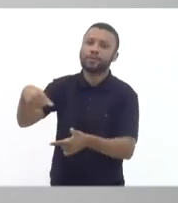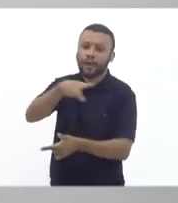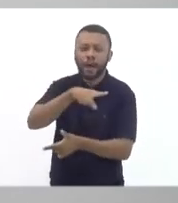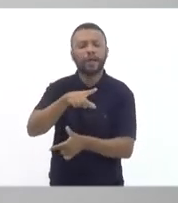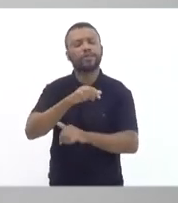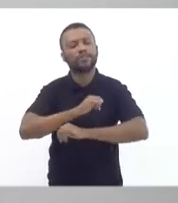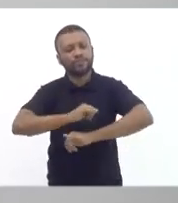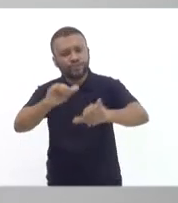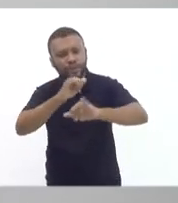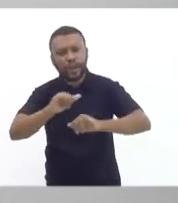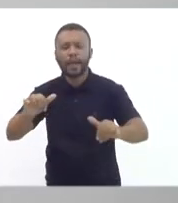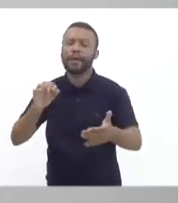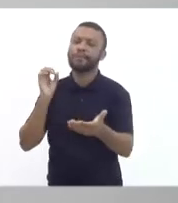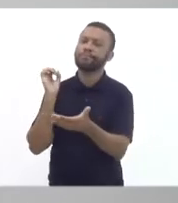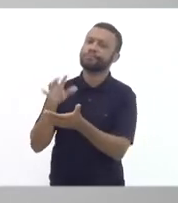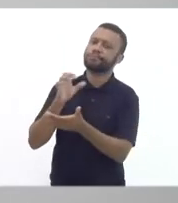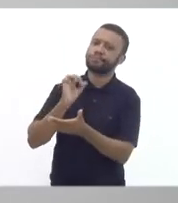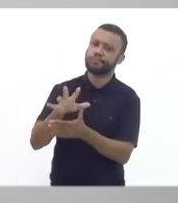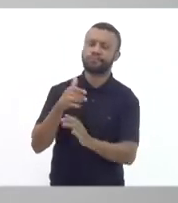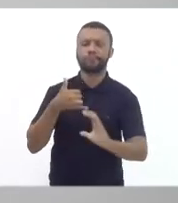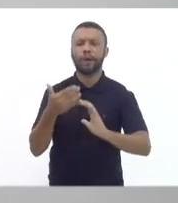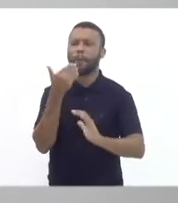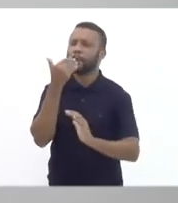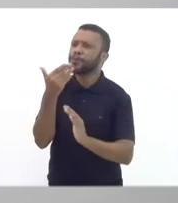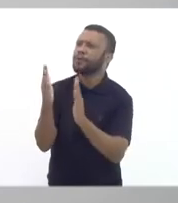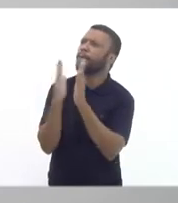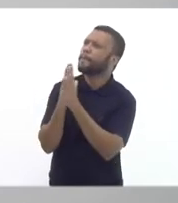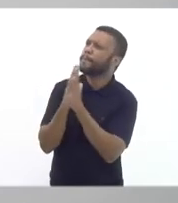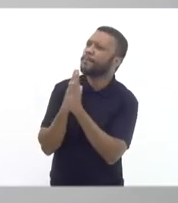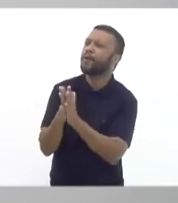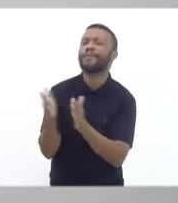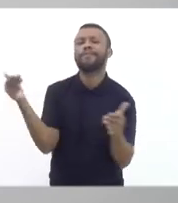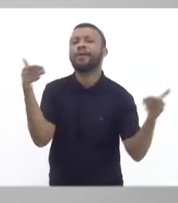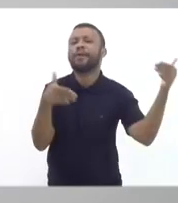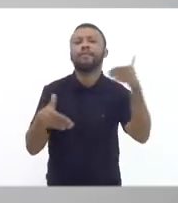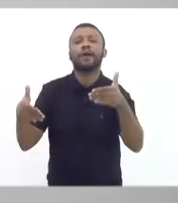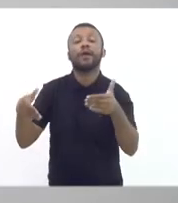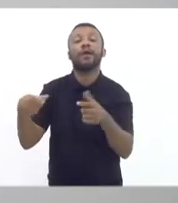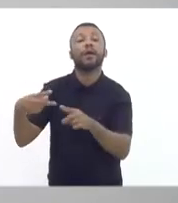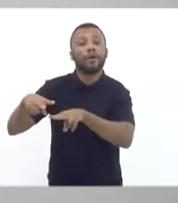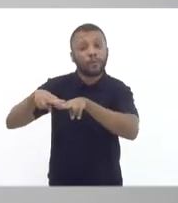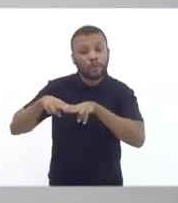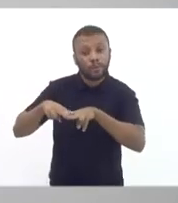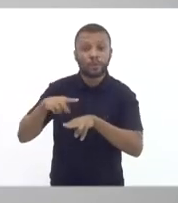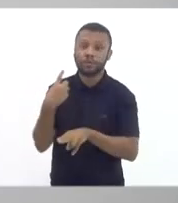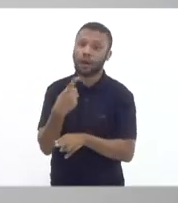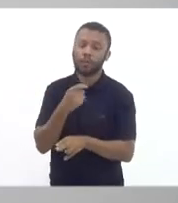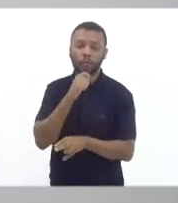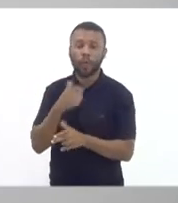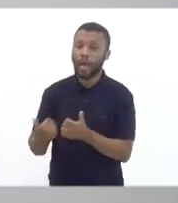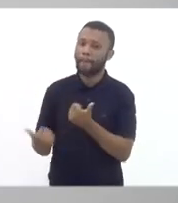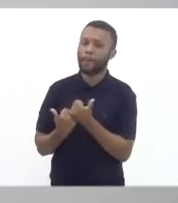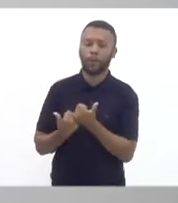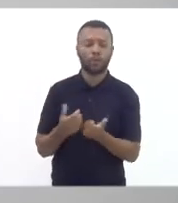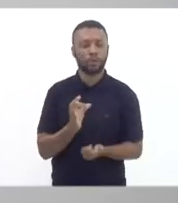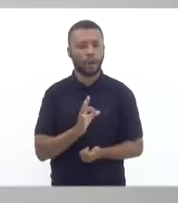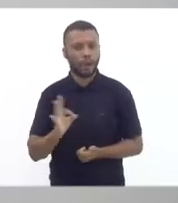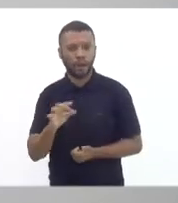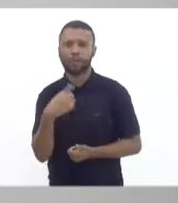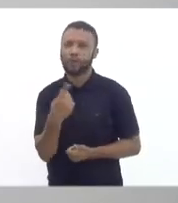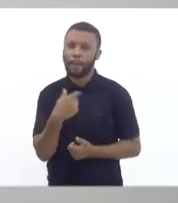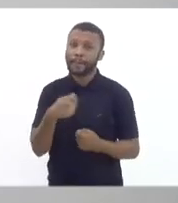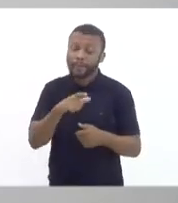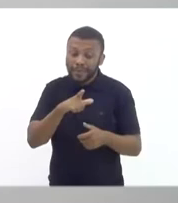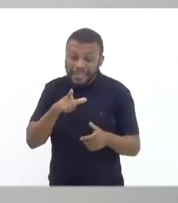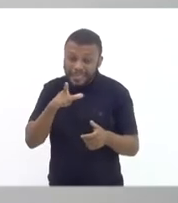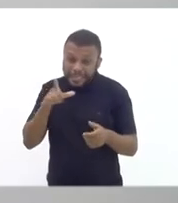pedi encarecidamente para que os colegas viessem. Não vem. É por isso que nós não temos apoio. Nós temos que estar à frente, temos que buscar, temos que ir na jugular e pegar.